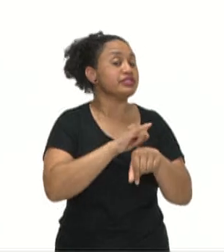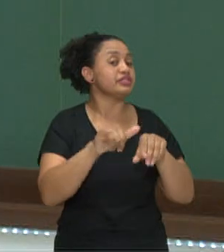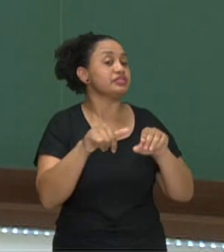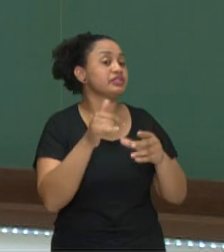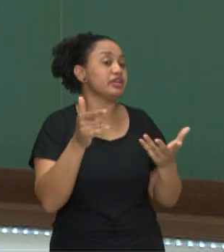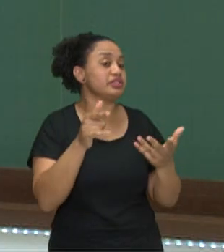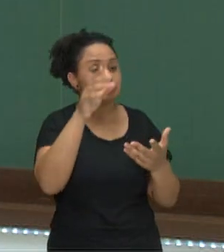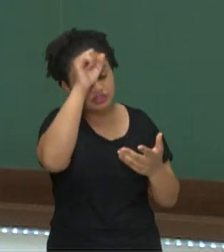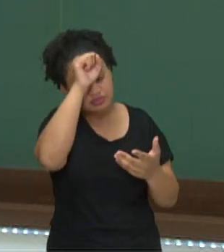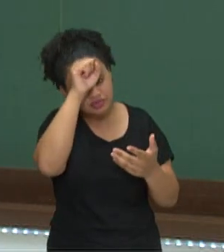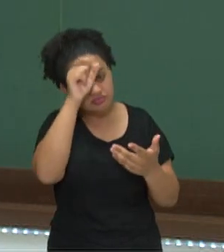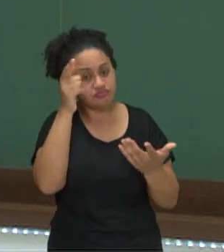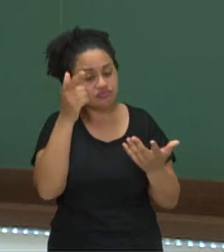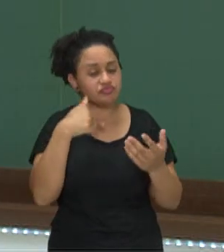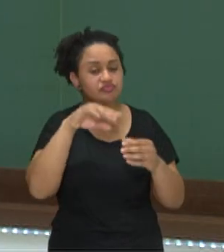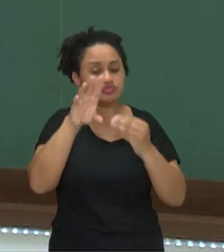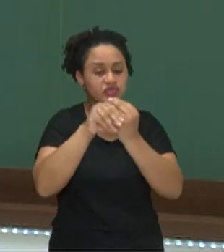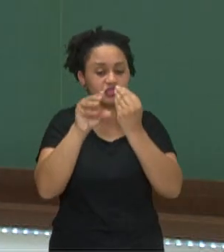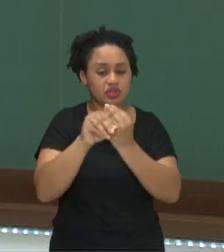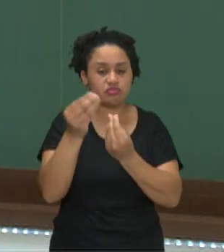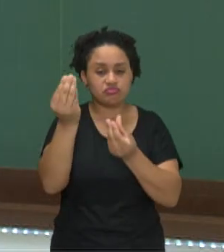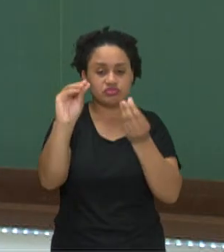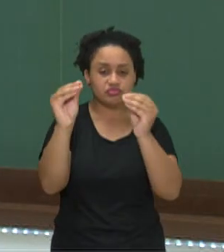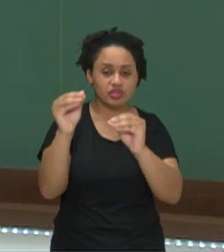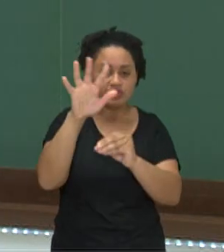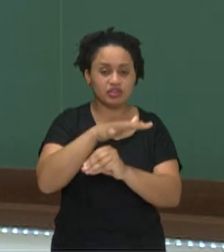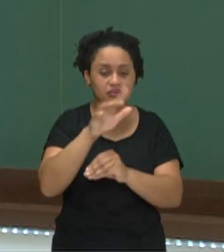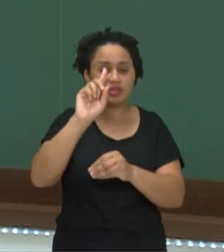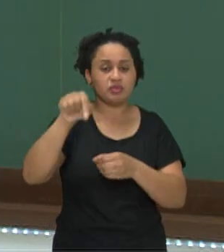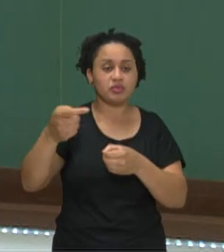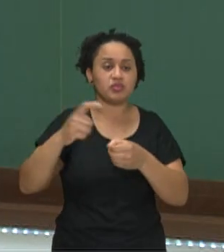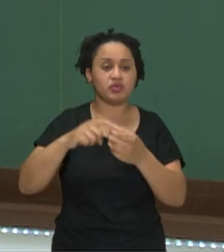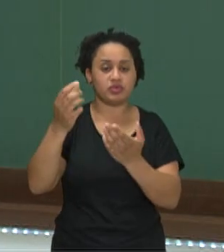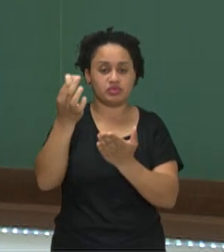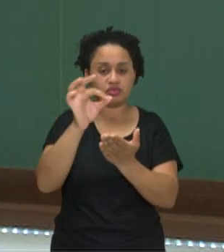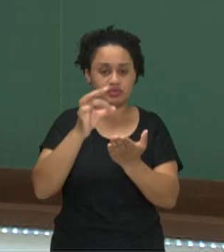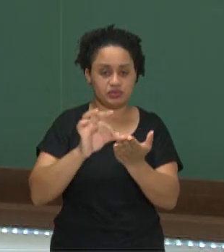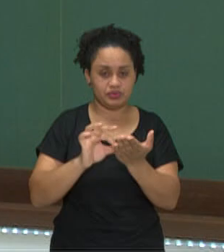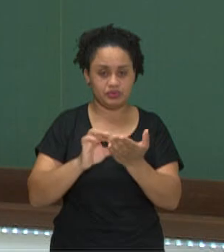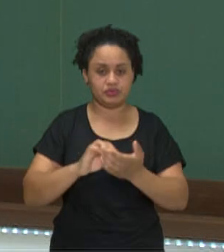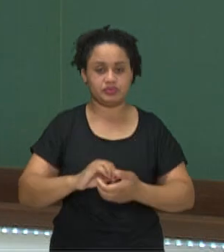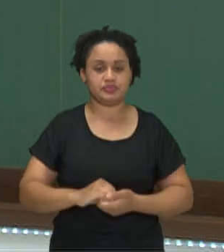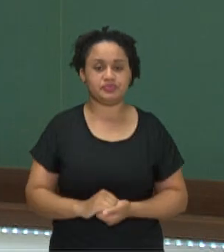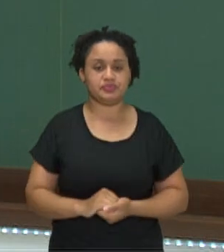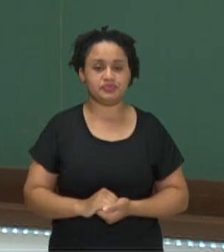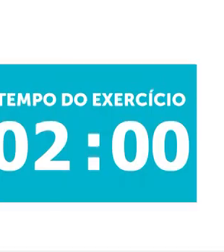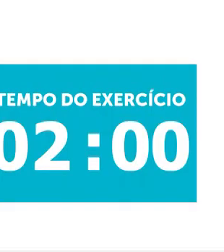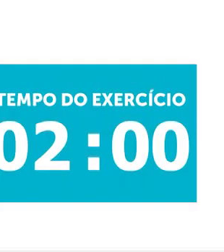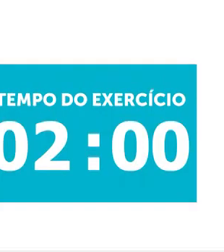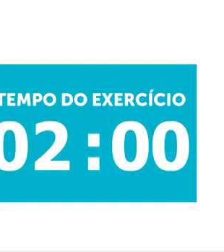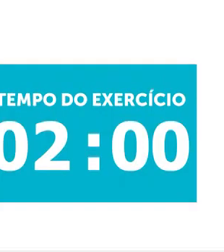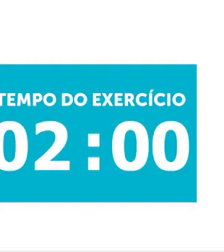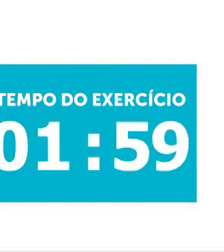estratégia. Então façam, né? Preencham a tabela e a gente volta fazendo a correção da nossa atividade.